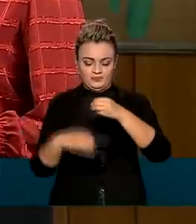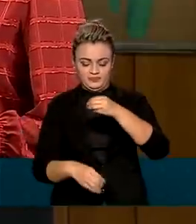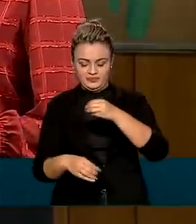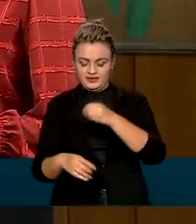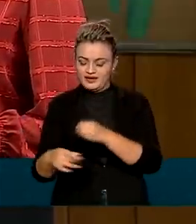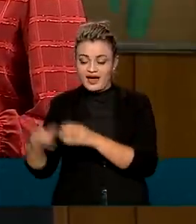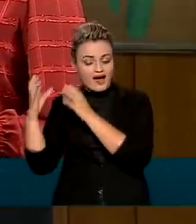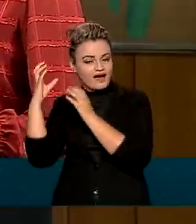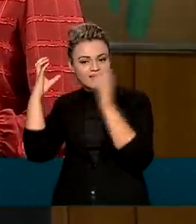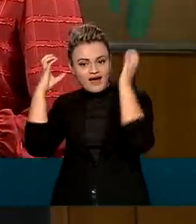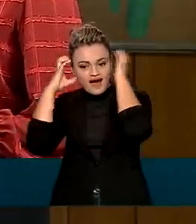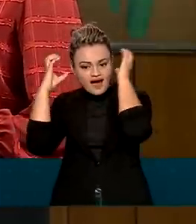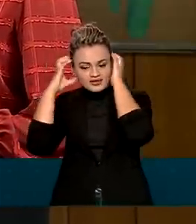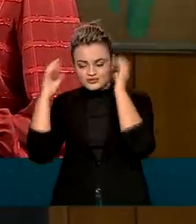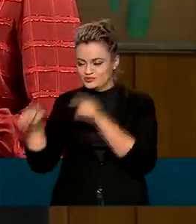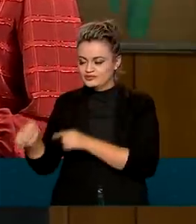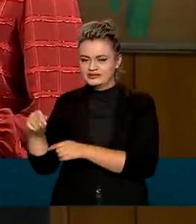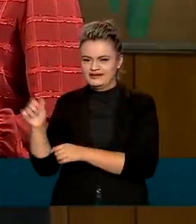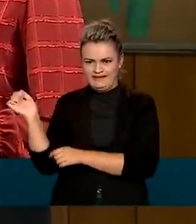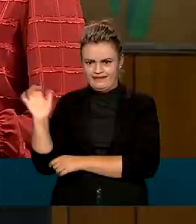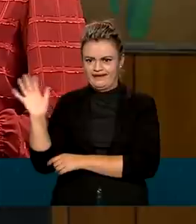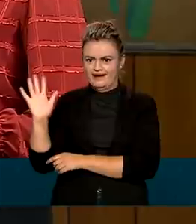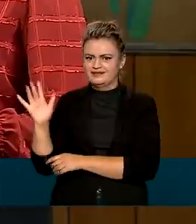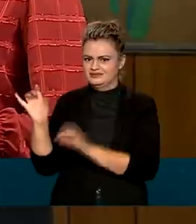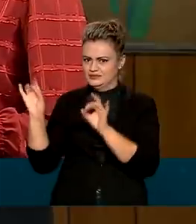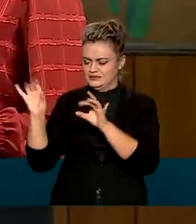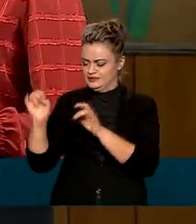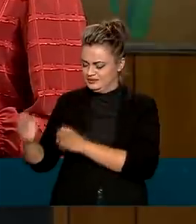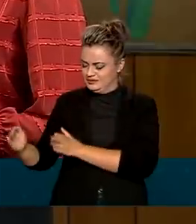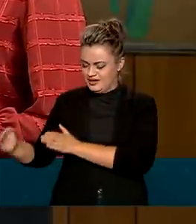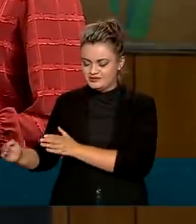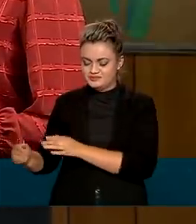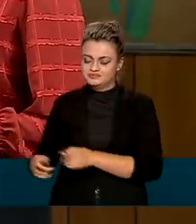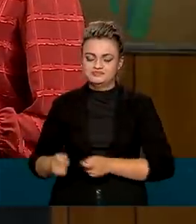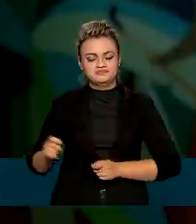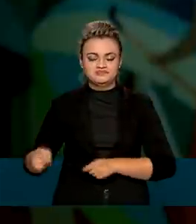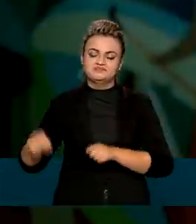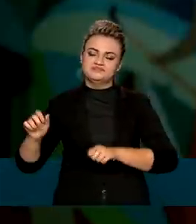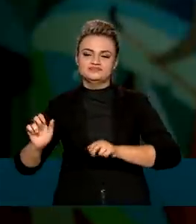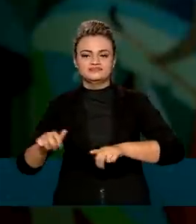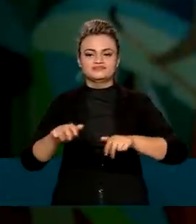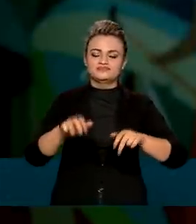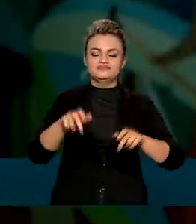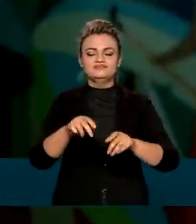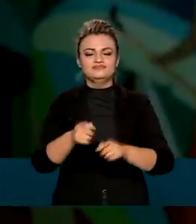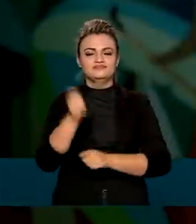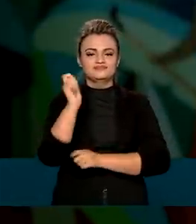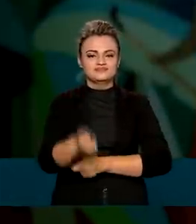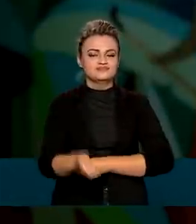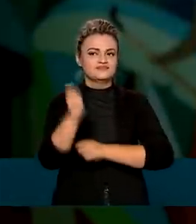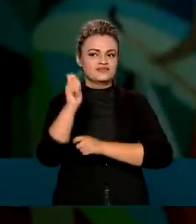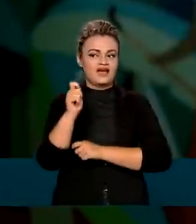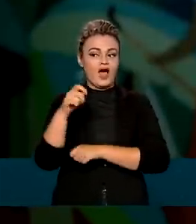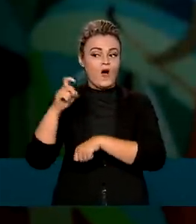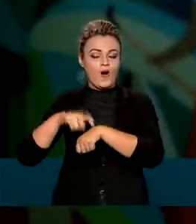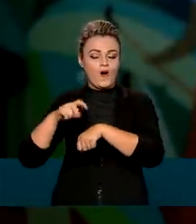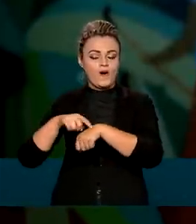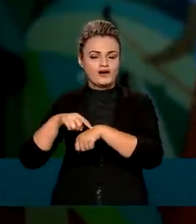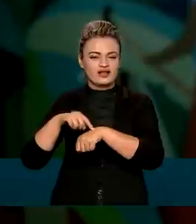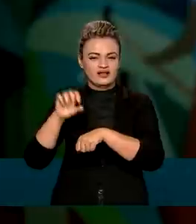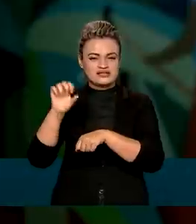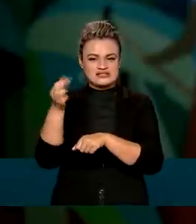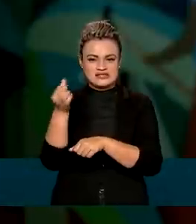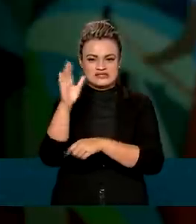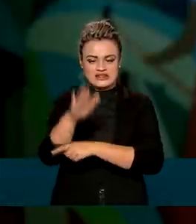levava um pequeno rádio que era luxo naquela época Mitsubishi com o capa de couro às 18horas ouvia até a